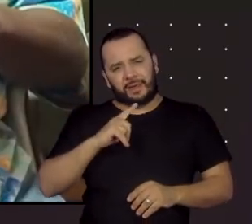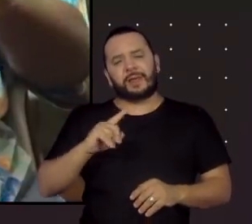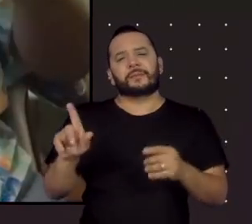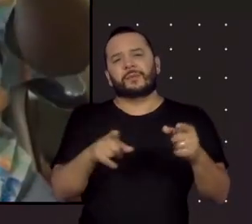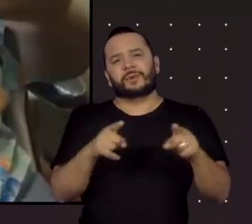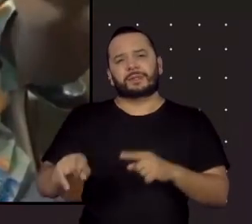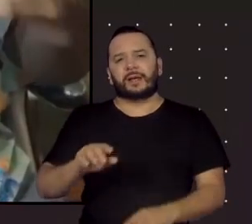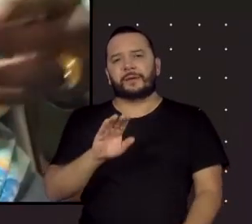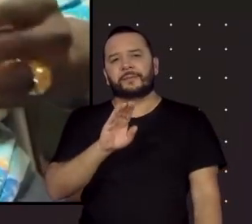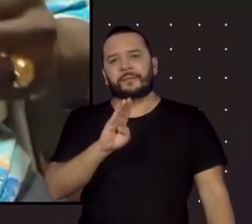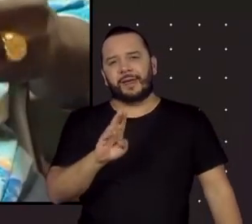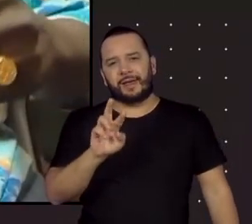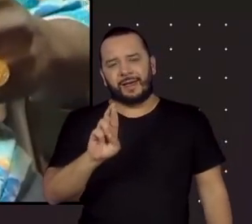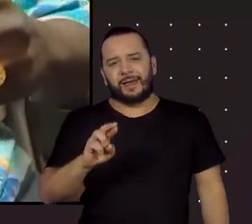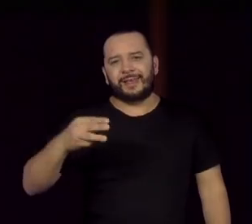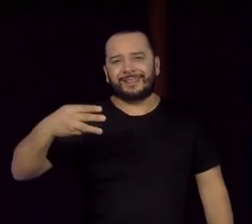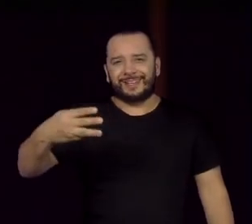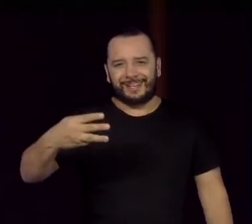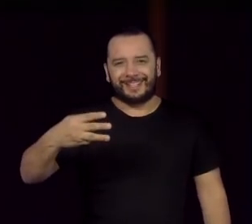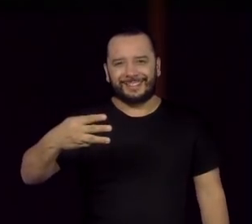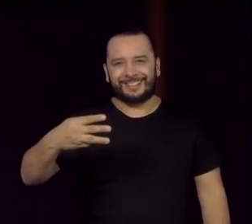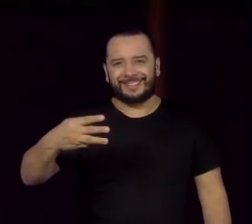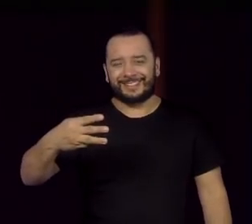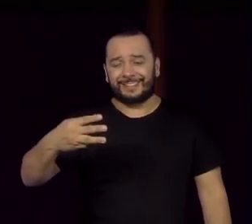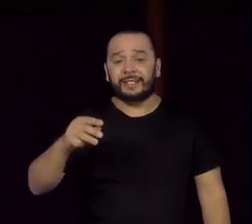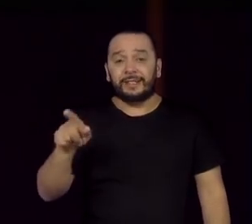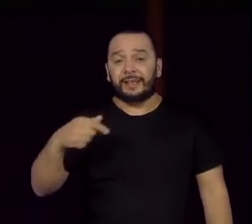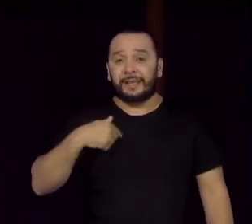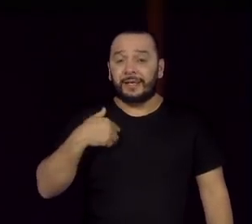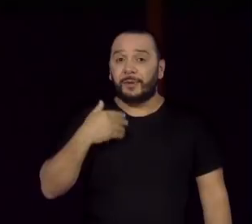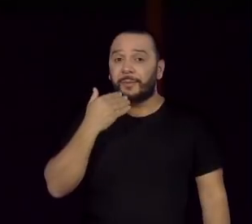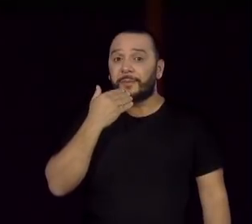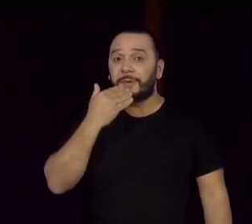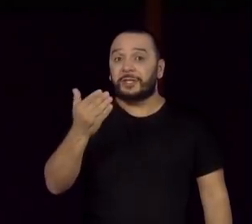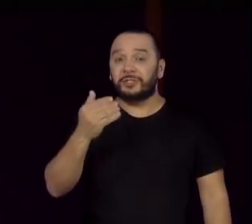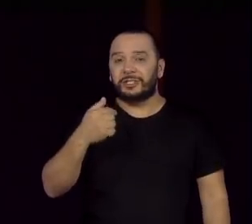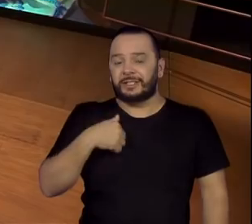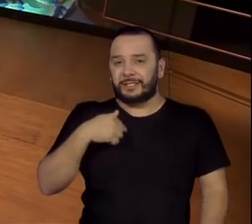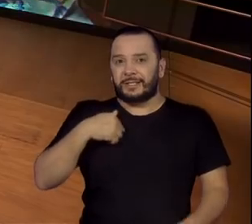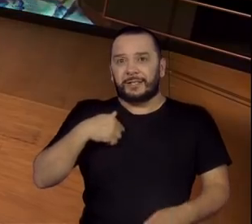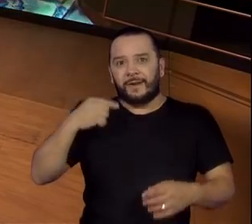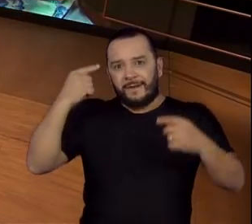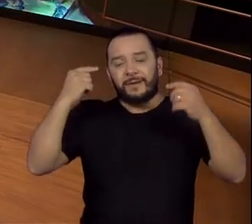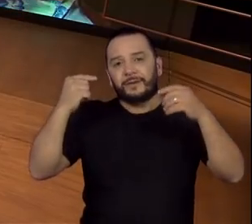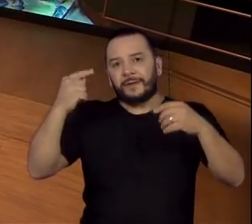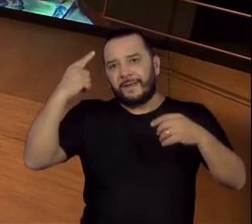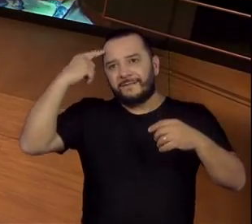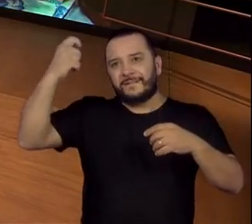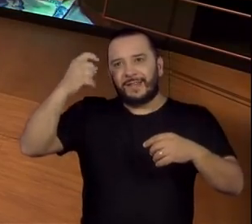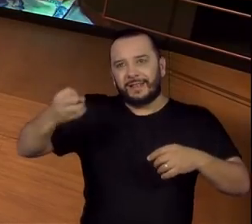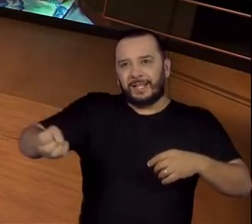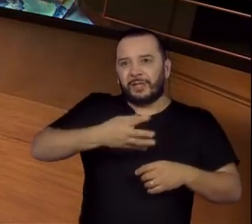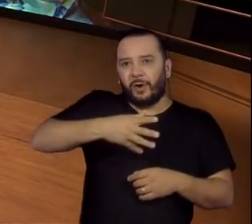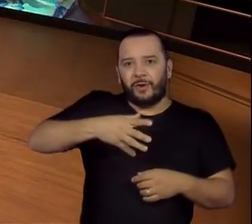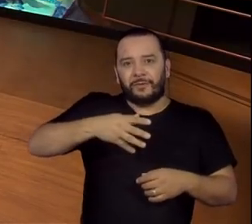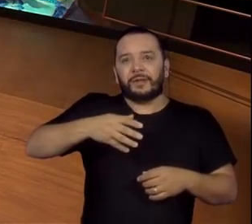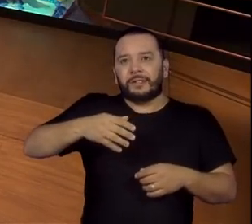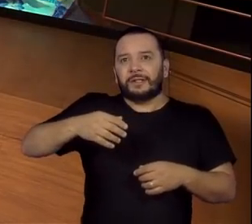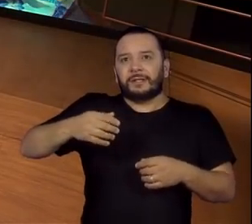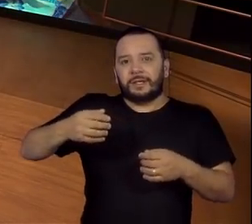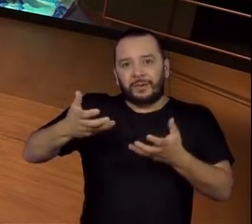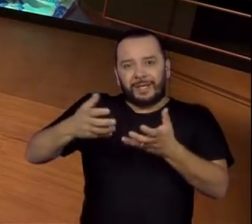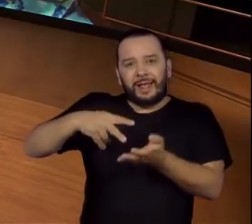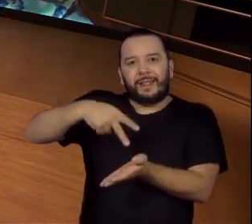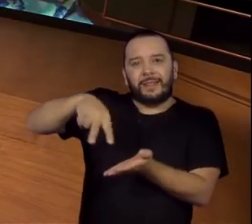Eu pedi ao Antônio Adolfo para fazer uma virada ali, porque eu estava com uma coisa nova para apresentar, que era